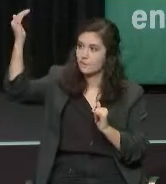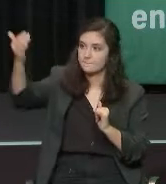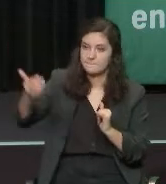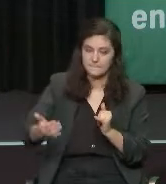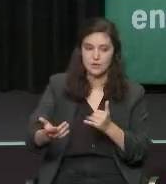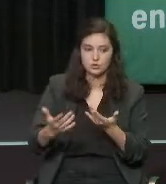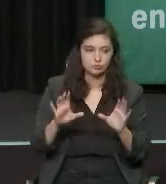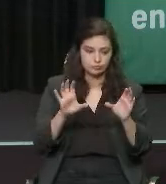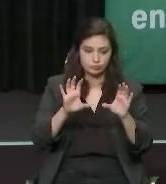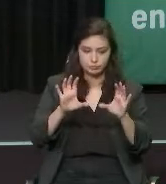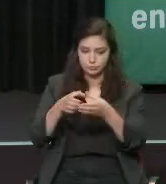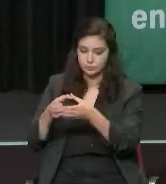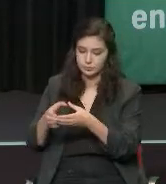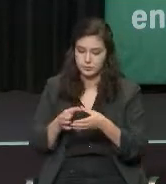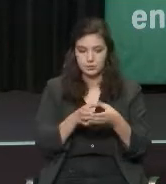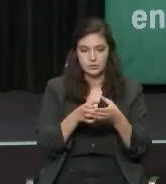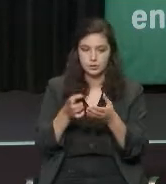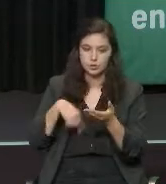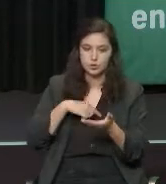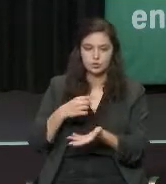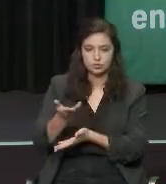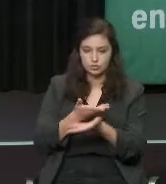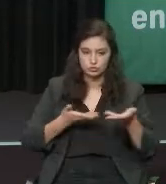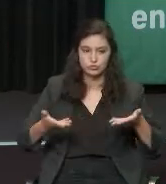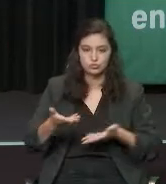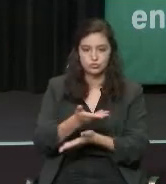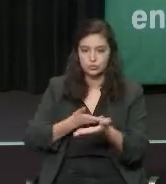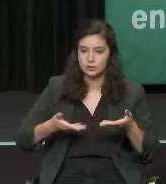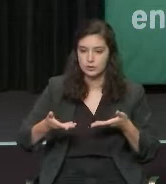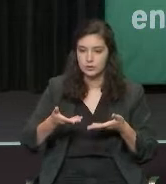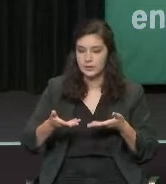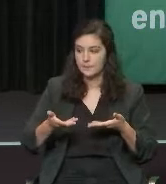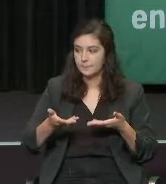as entidades internacionais espaciais. Coordenamos